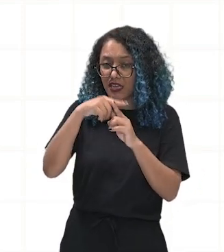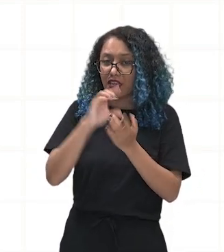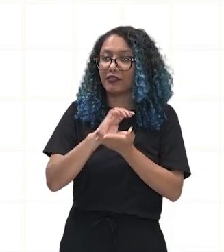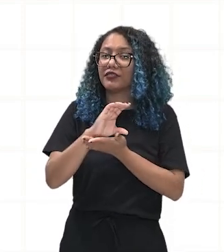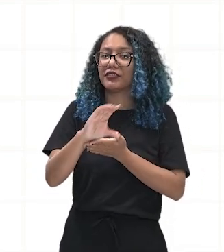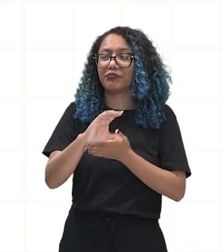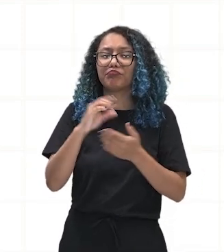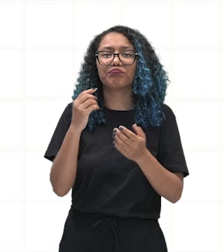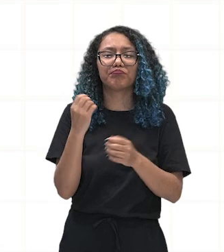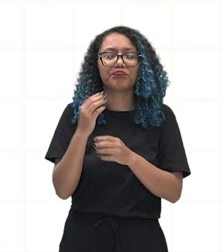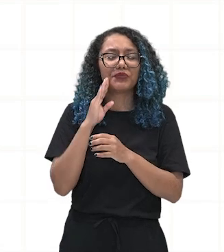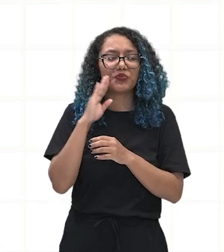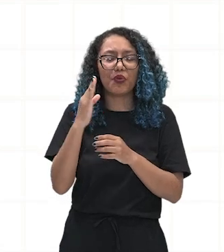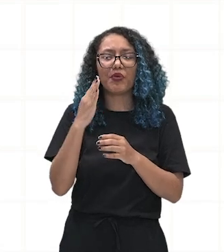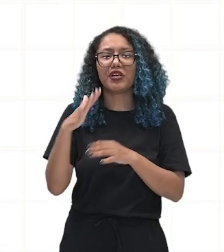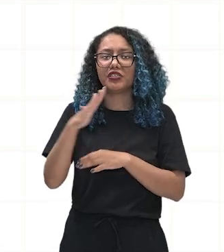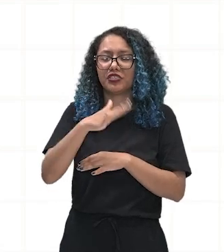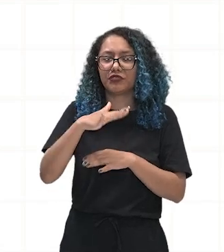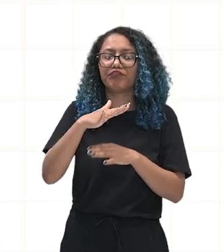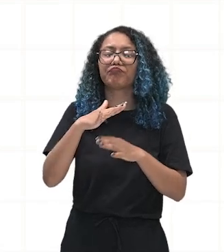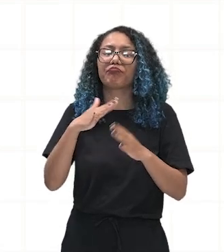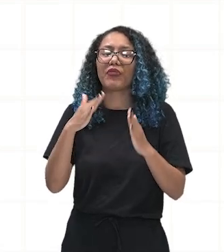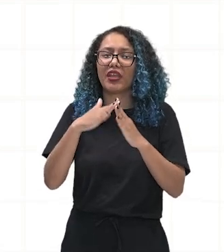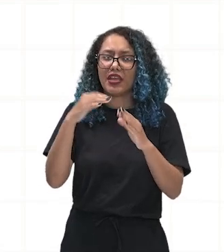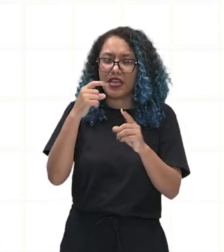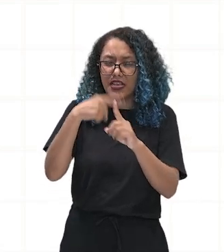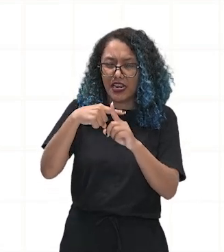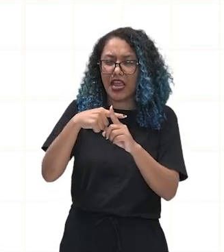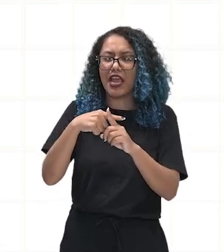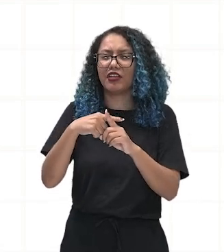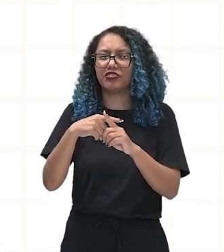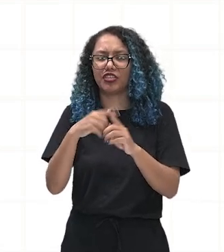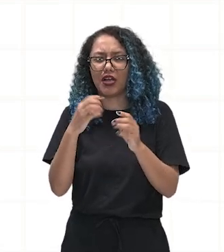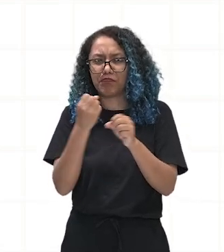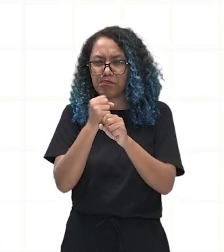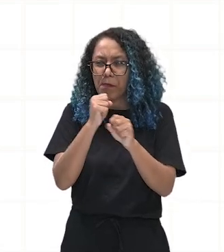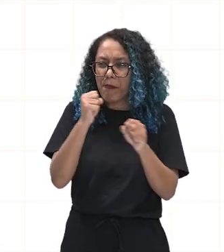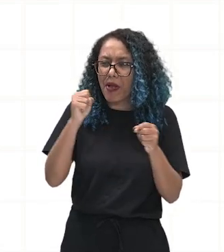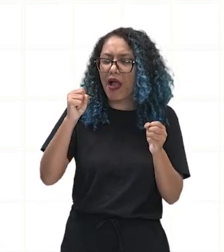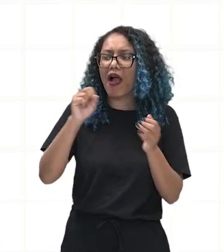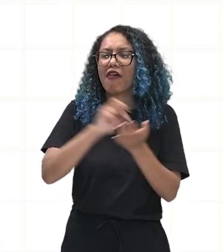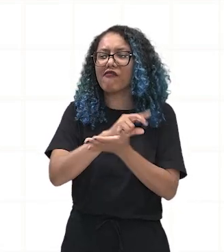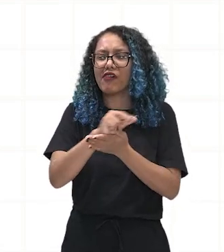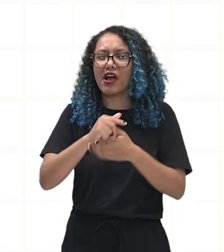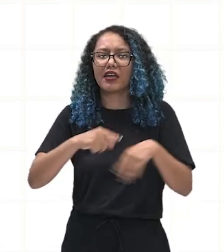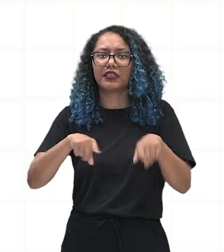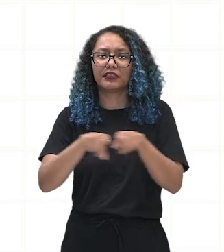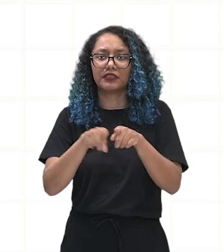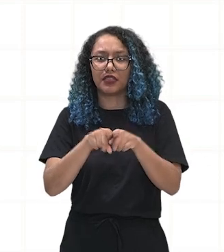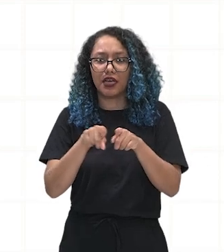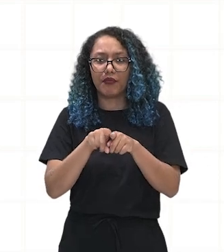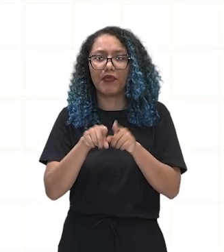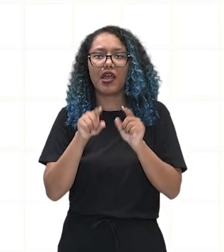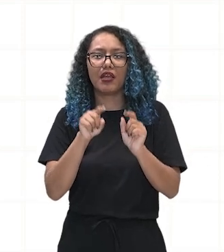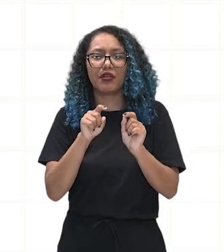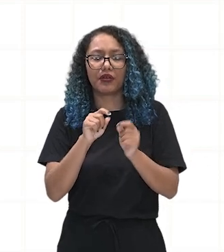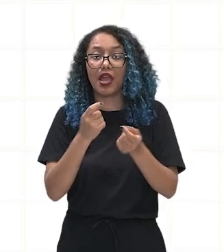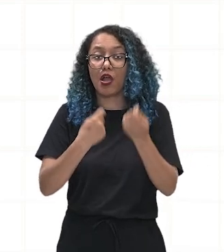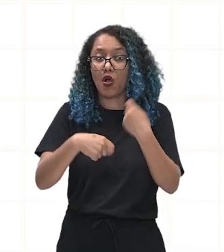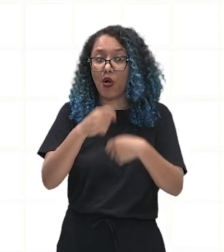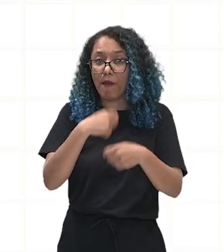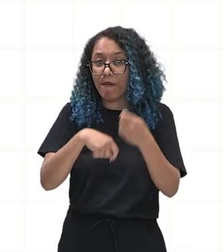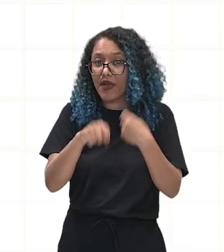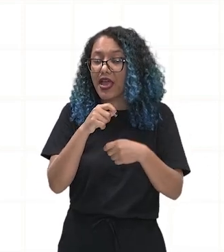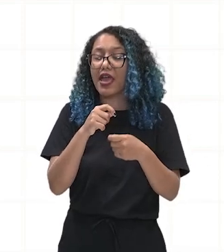grandes templos, das grandes igrejas dentro daquele contexto. O comércio próspero também, turminha, é um período